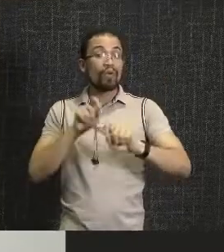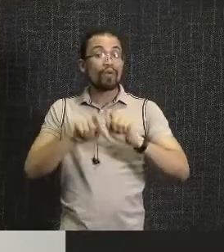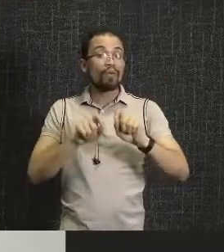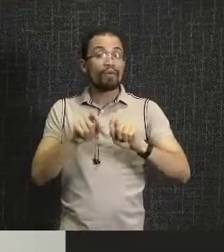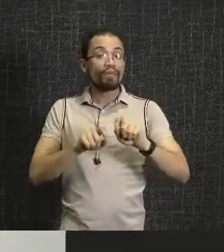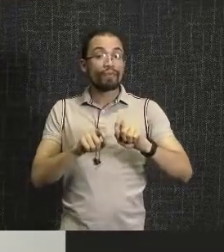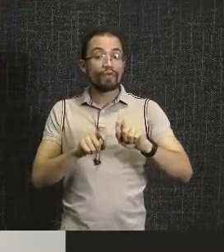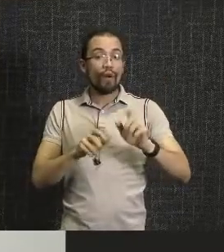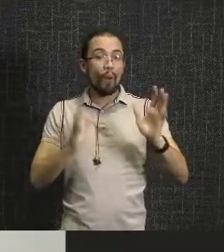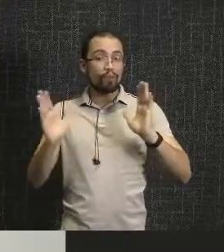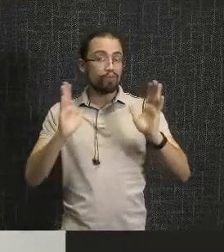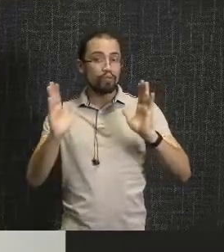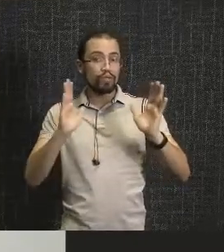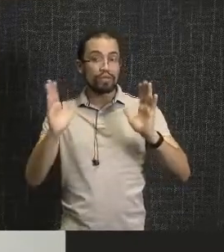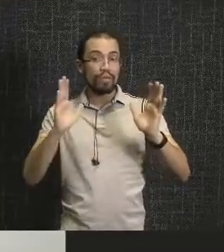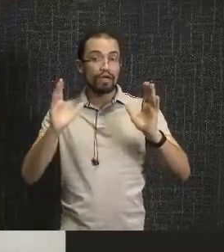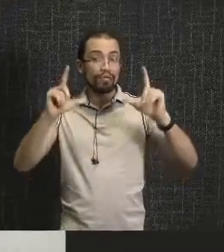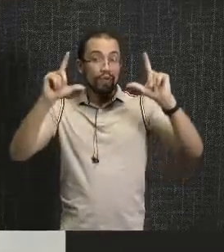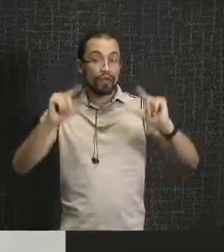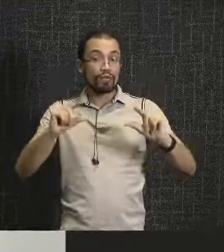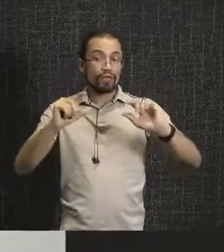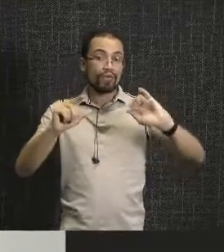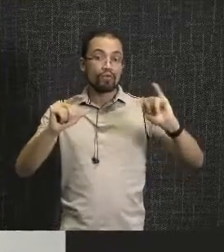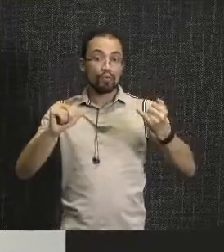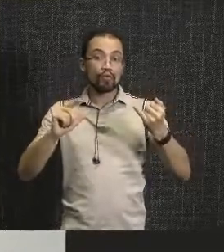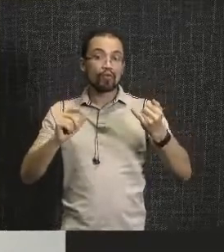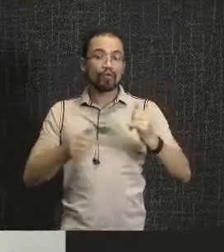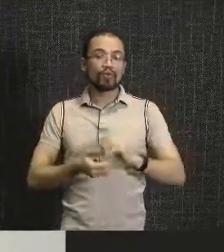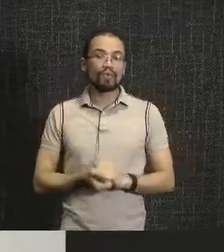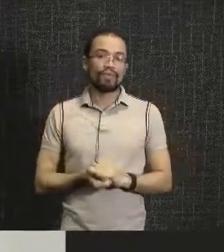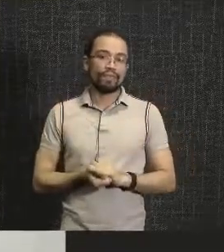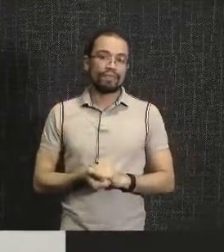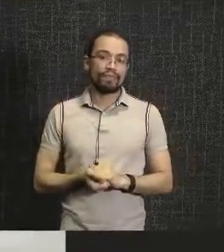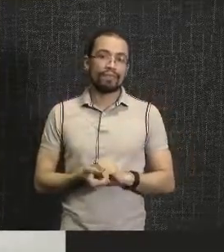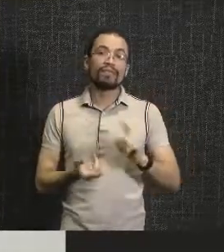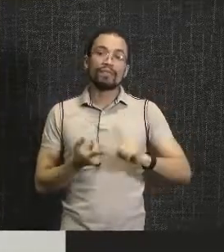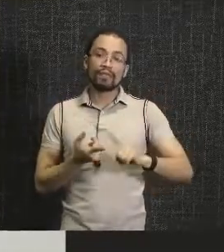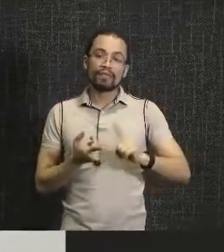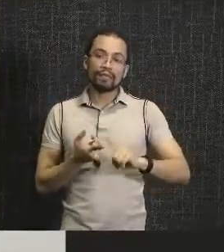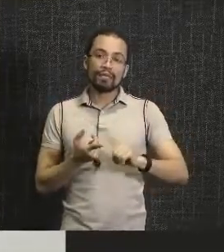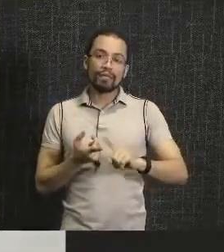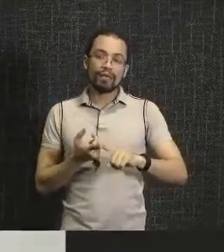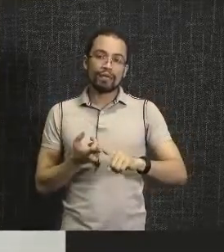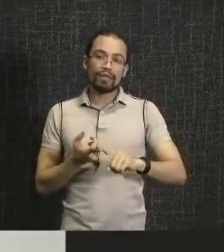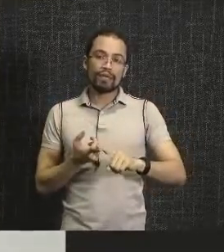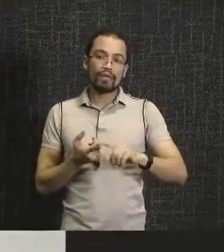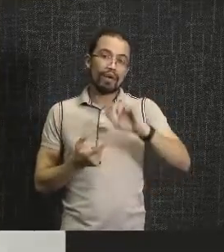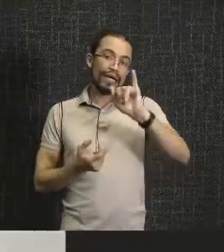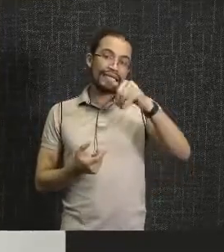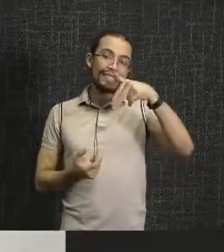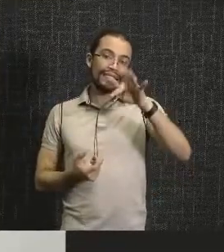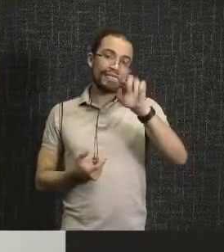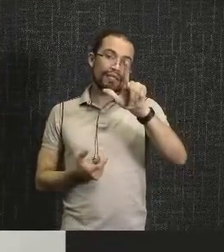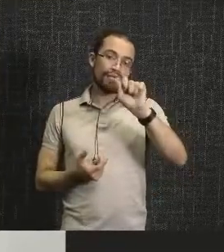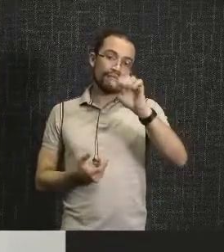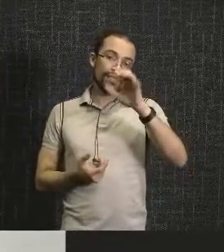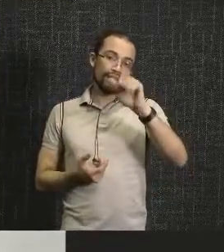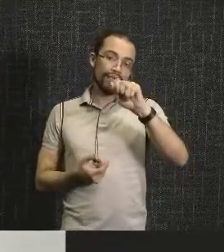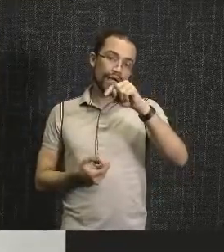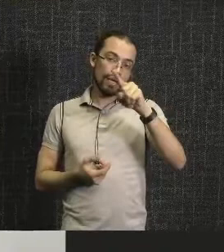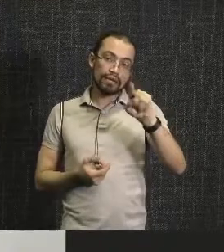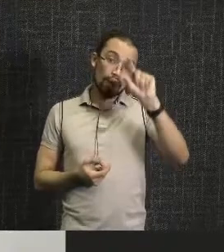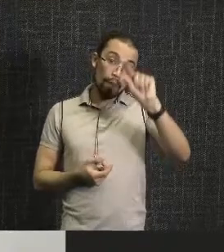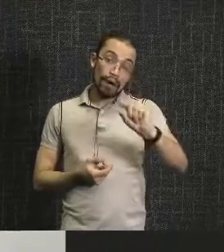uma redução bastante consistente de taxa de juros, tá? E uma inflação baixa. Enquanto a gente